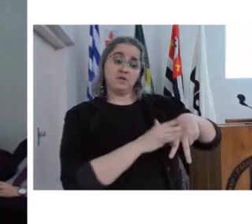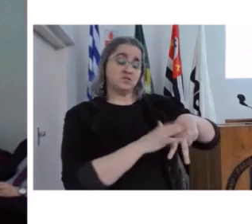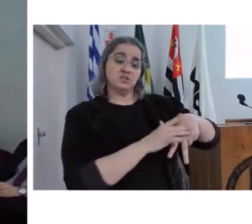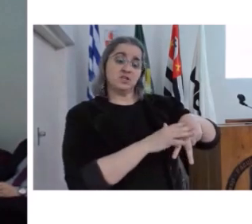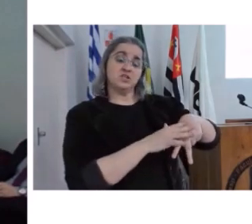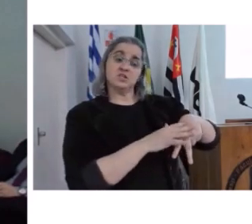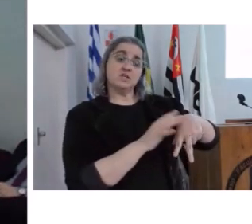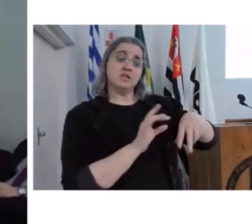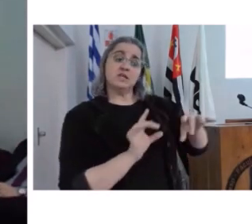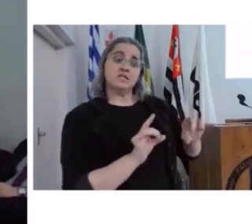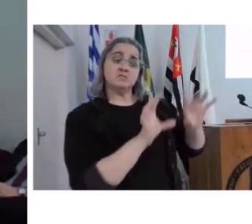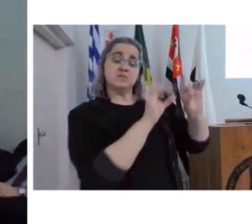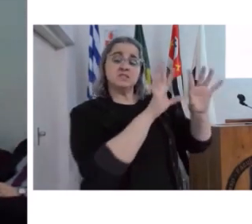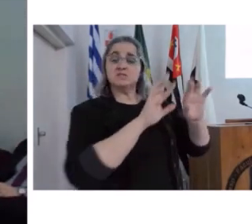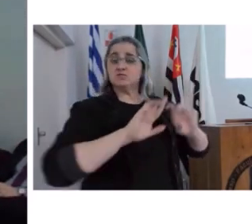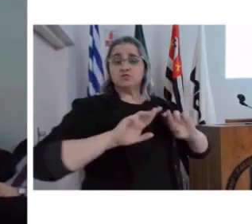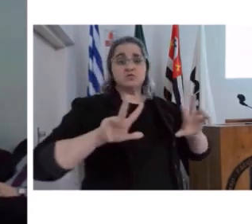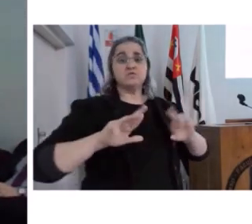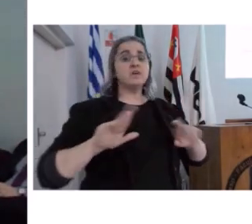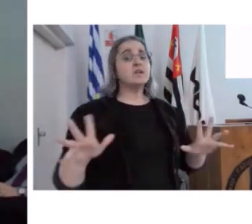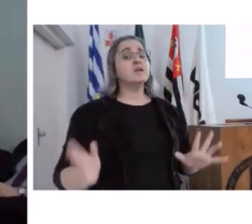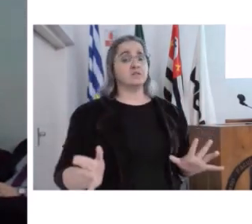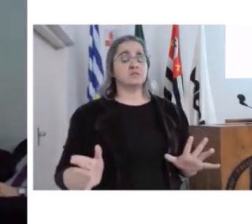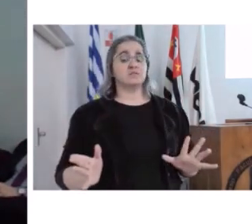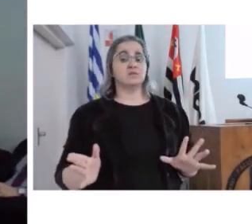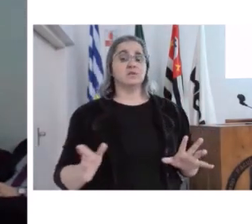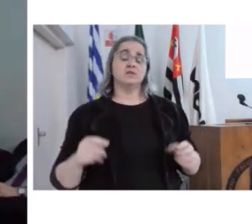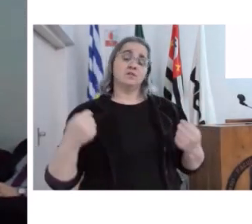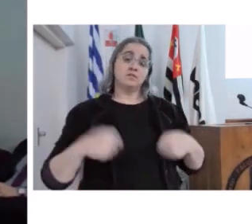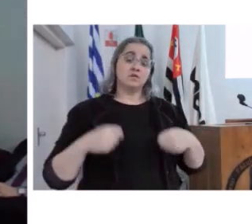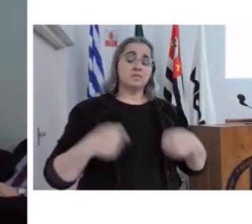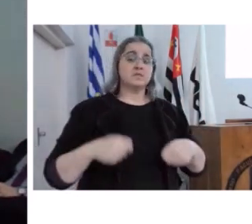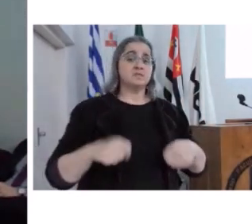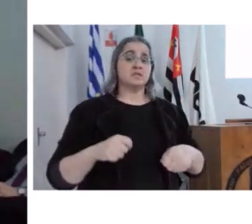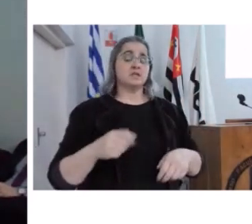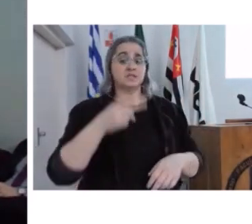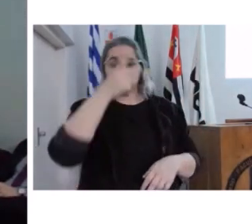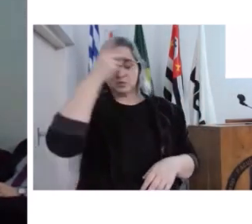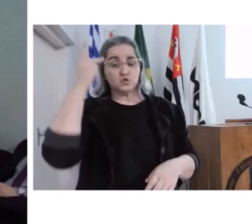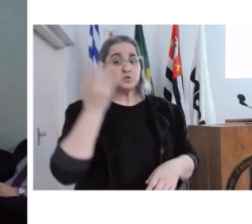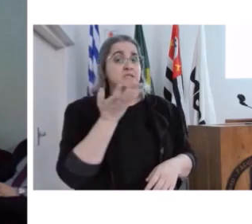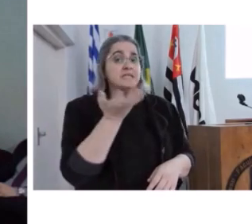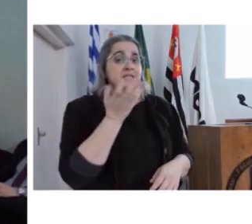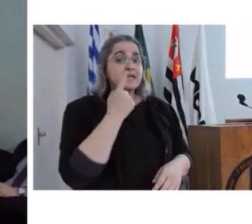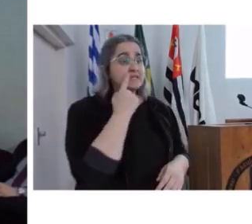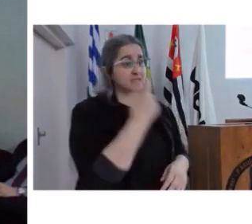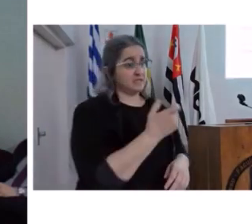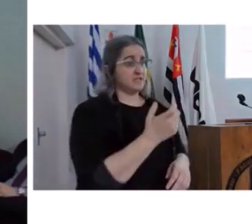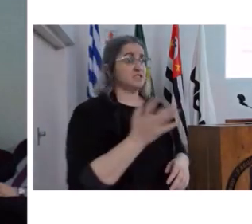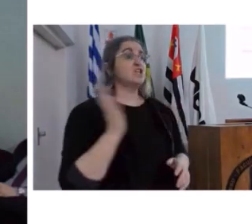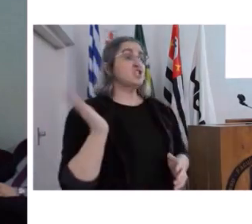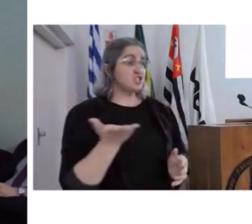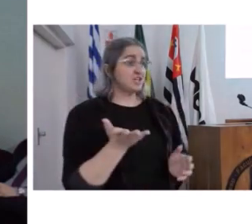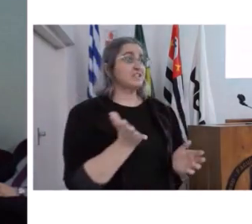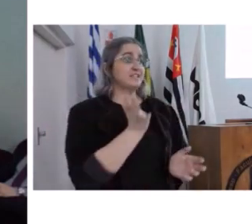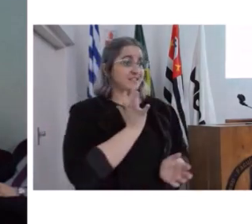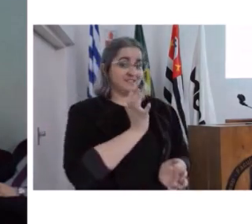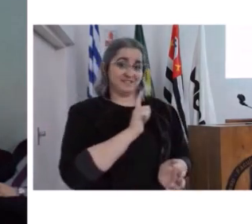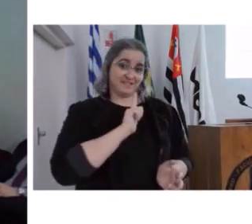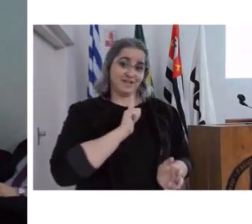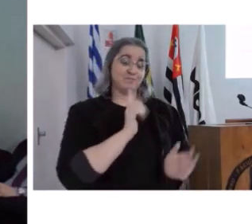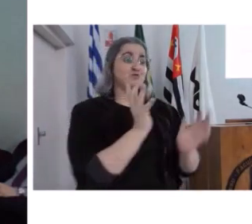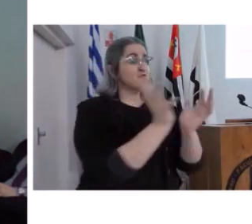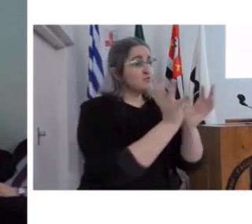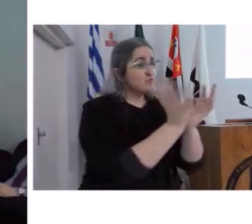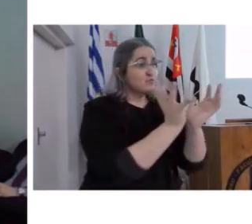distintos. Tudo vai depender aí das práticas, né, das clínicas e também da demanda desse pessoal. Já temos um grupo aí, o pessoal